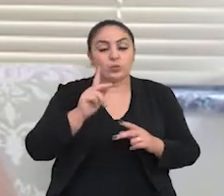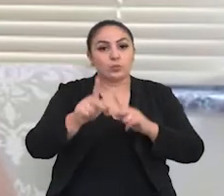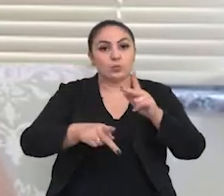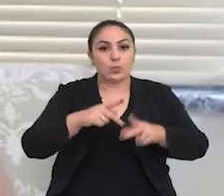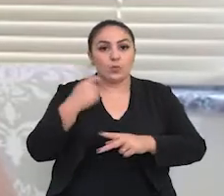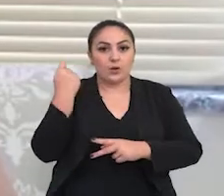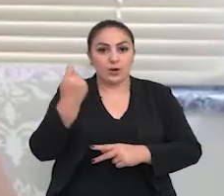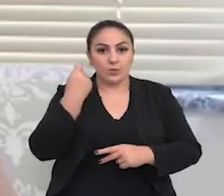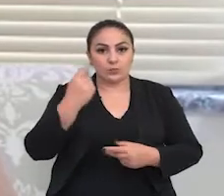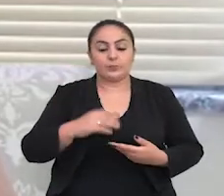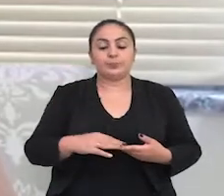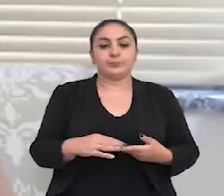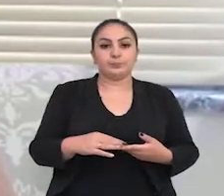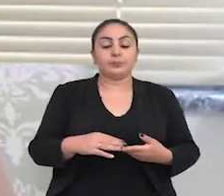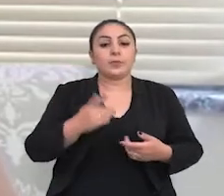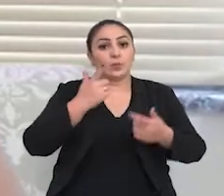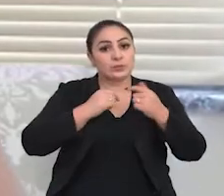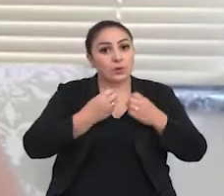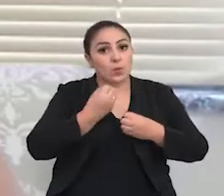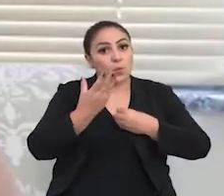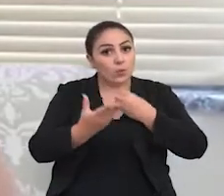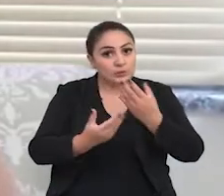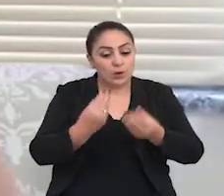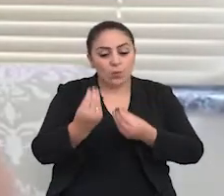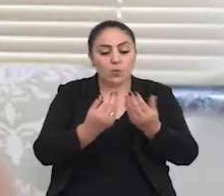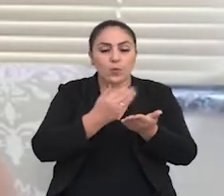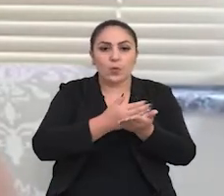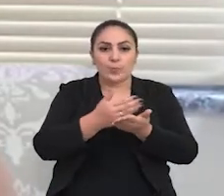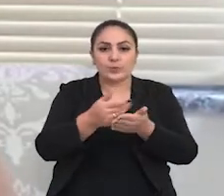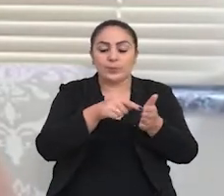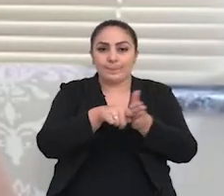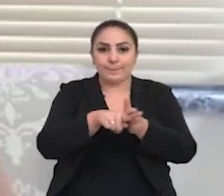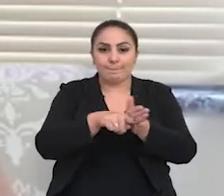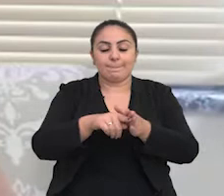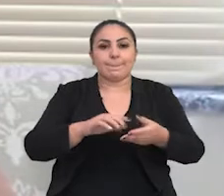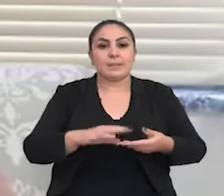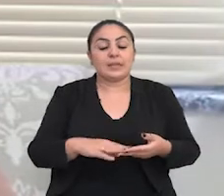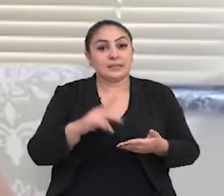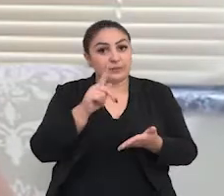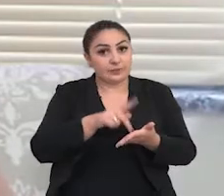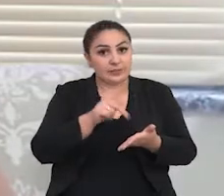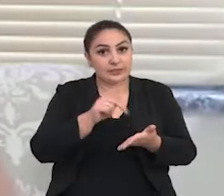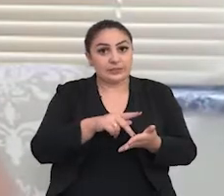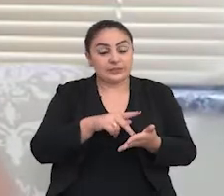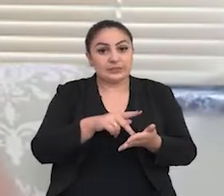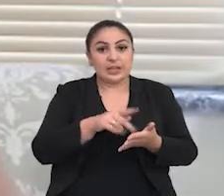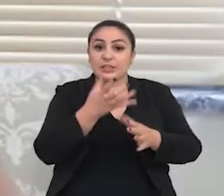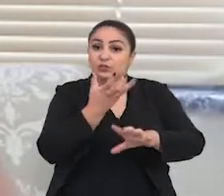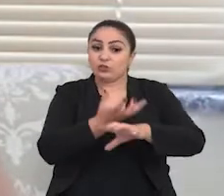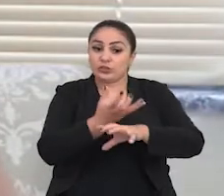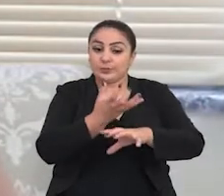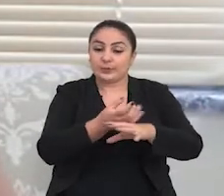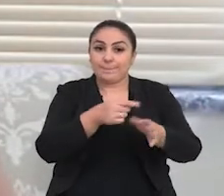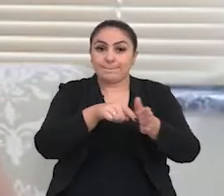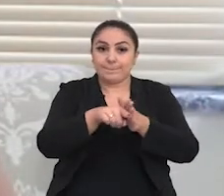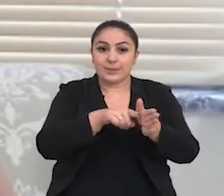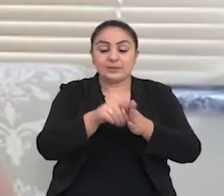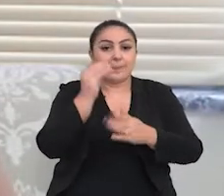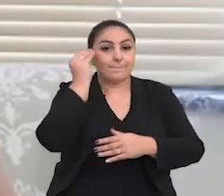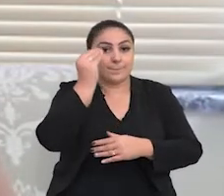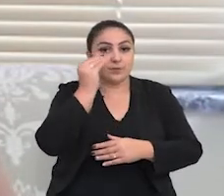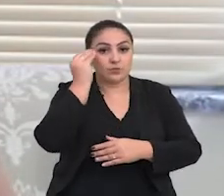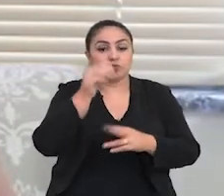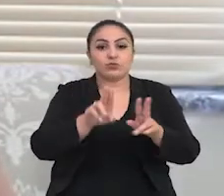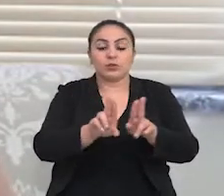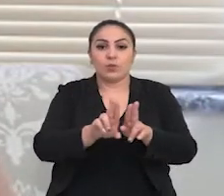saúde mental do povo gaúcho. Gostaria de contar como é que iniciou essa pesquisa. Na verdade, foi na disciplina